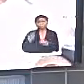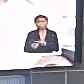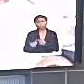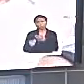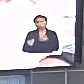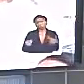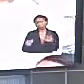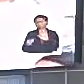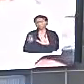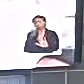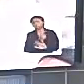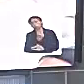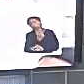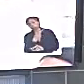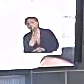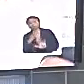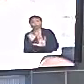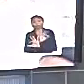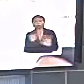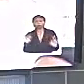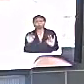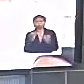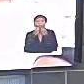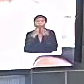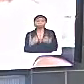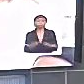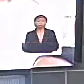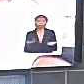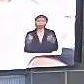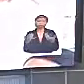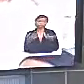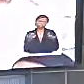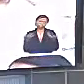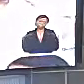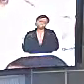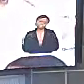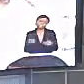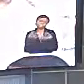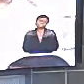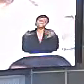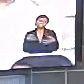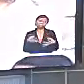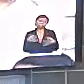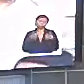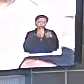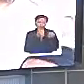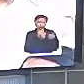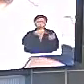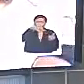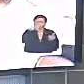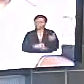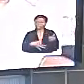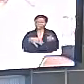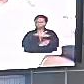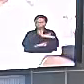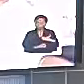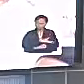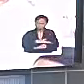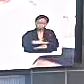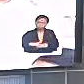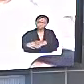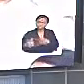ótimo Ainda bem mas agora nós queremos uma coisa perfeita ônibus realmente Certo Estrada certa